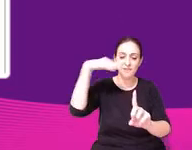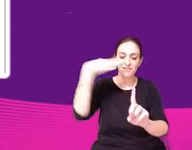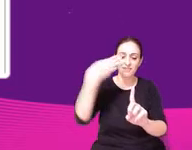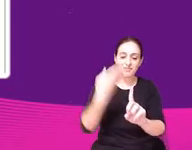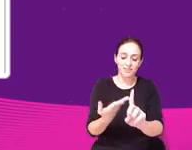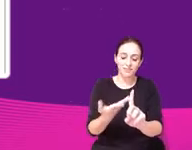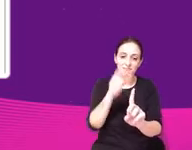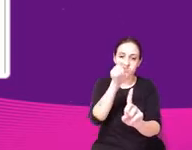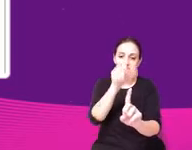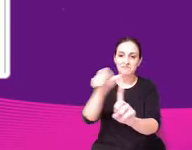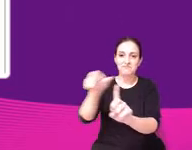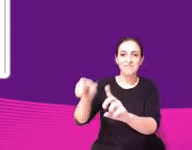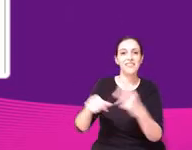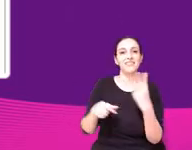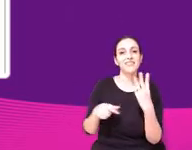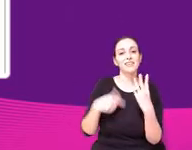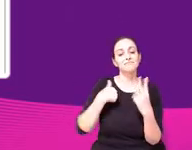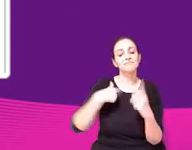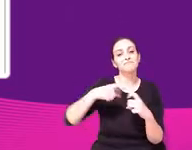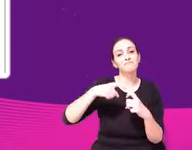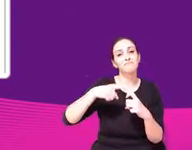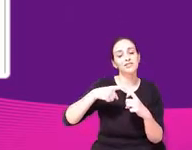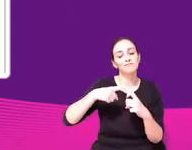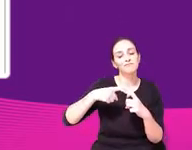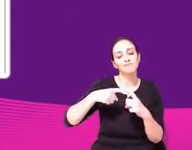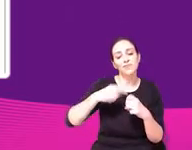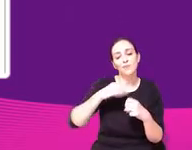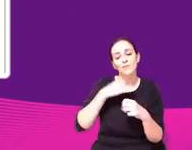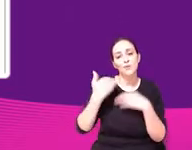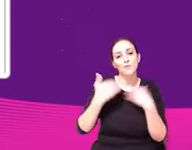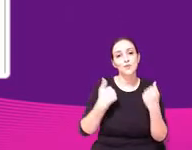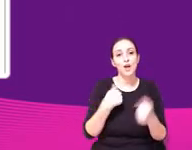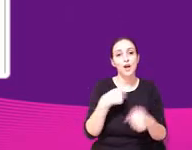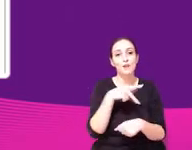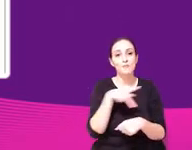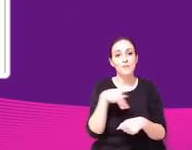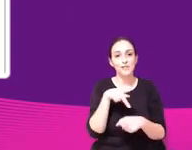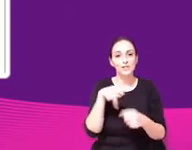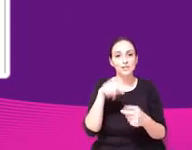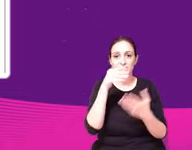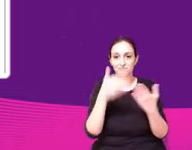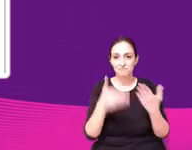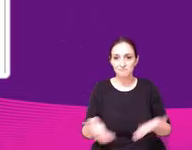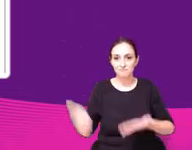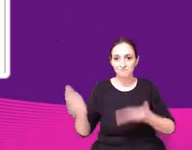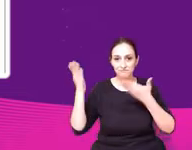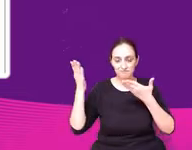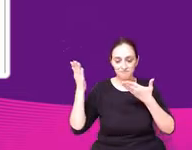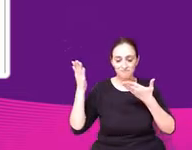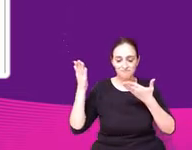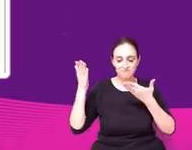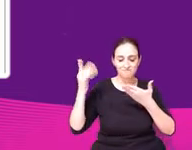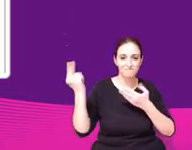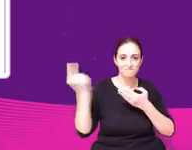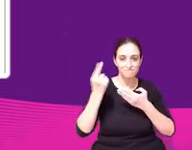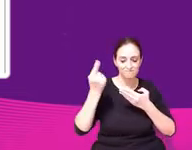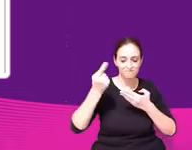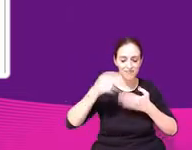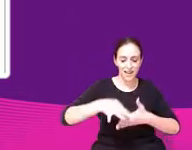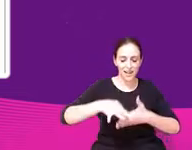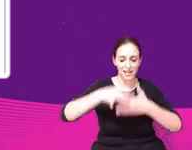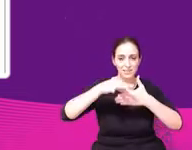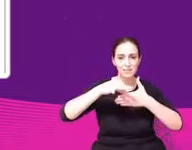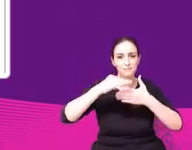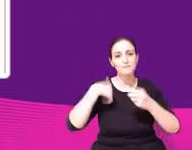extraordinários nefrologistas que nos deixaram há alguns anos. O professor Emil Sabaga, por seu pioneirismo e por sua liderança, o